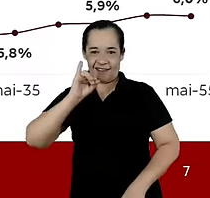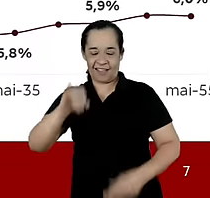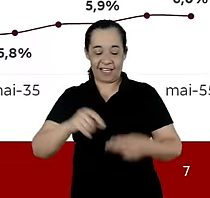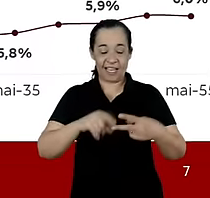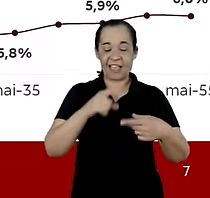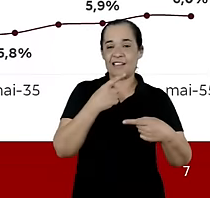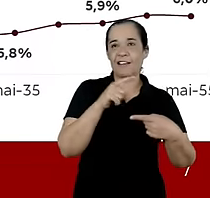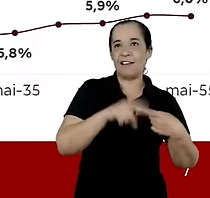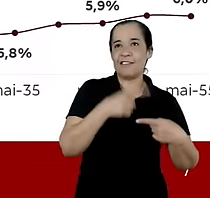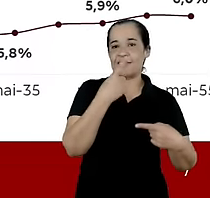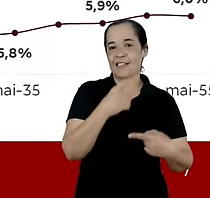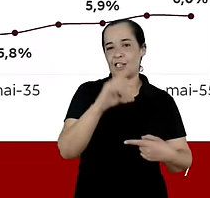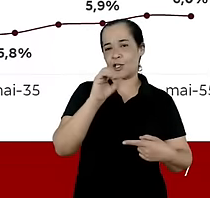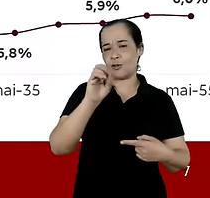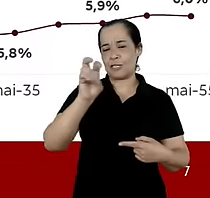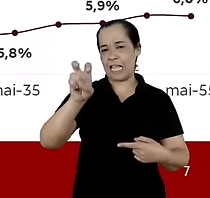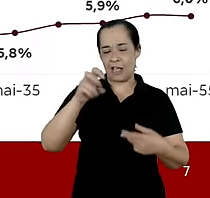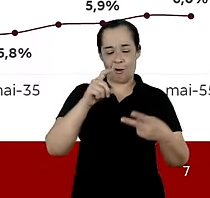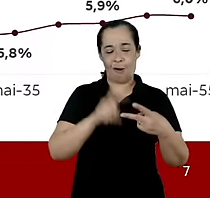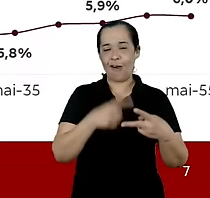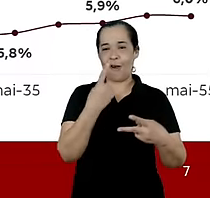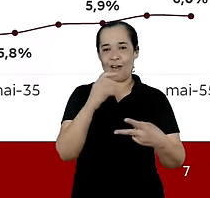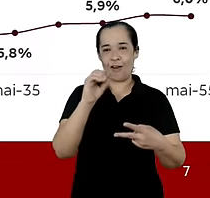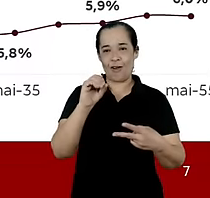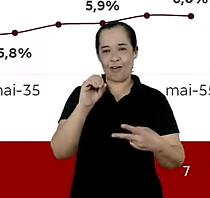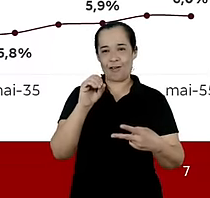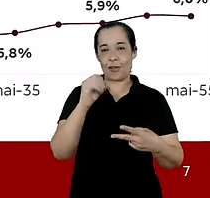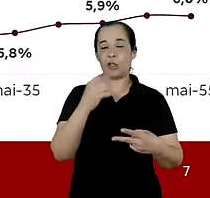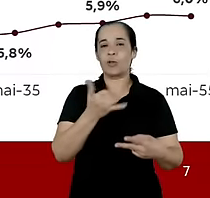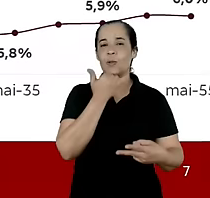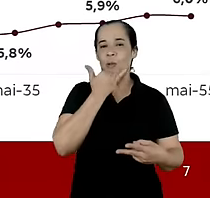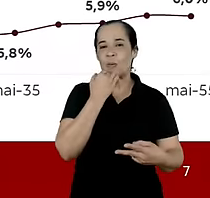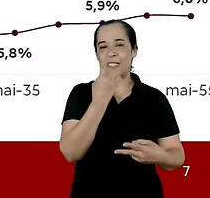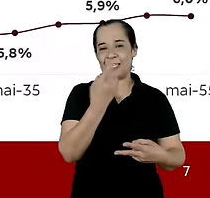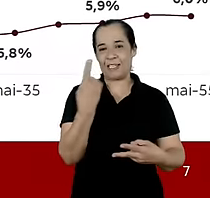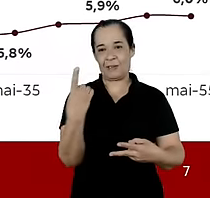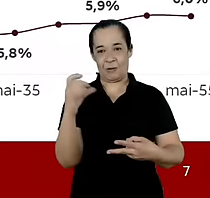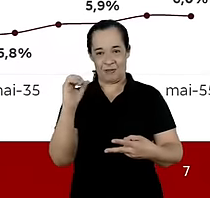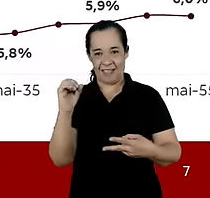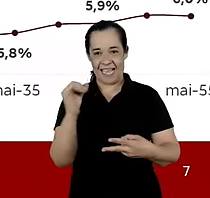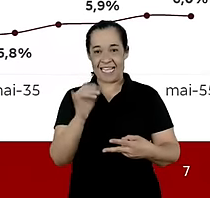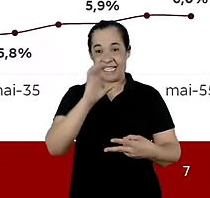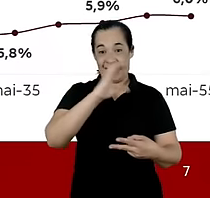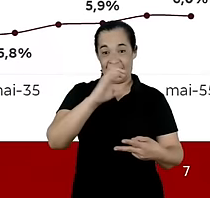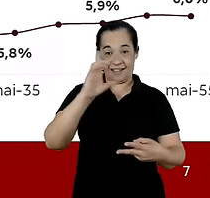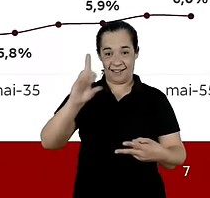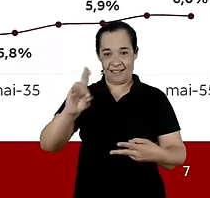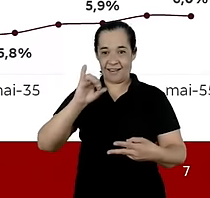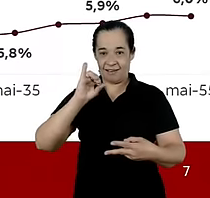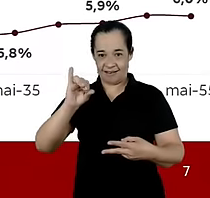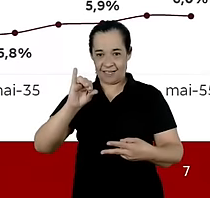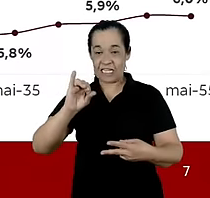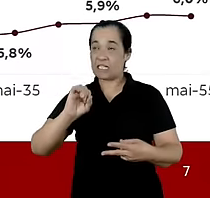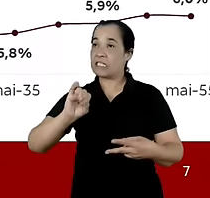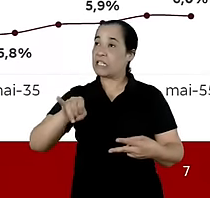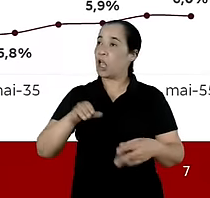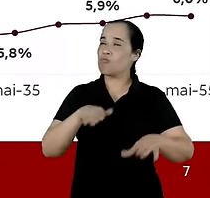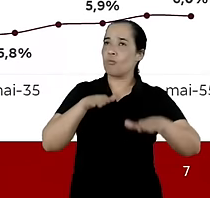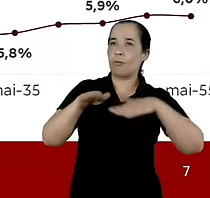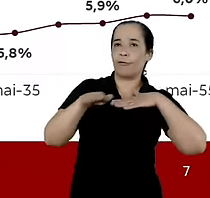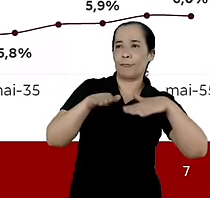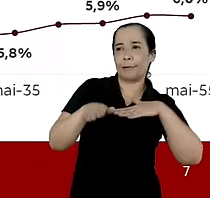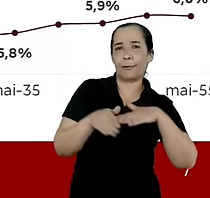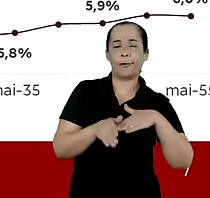CDI tá levando para casa alguma coisa 70 do CDI se tinha ativo de renda fixa e se provavelmente movimentou nos momentos piores